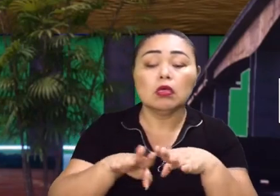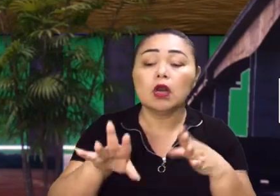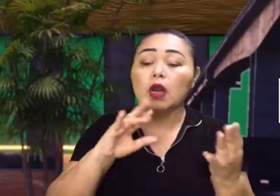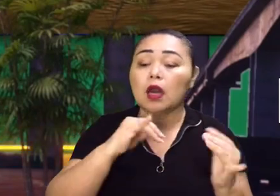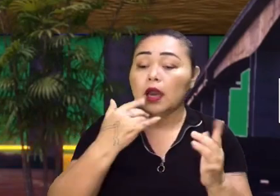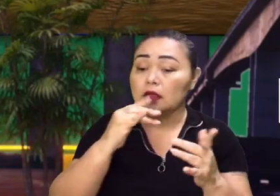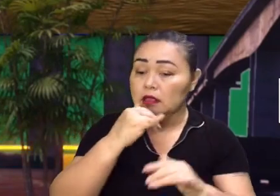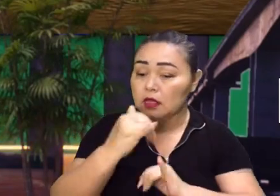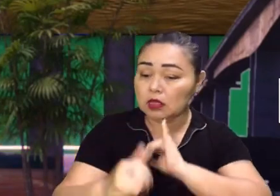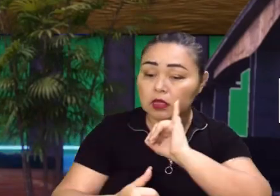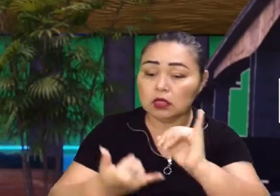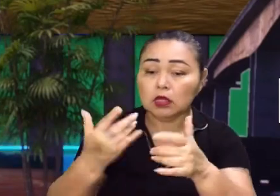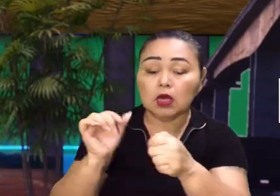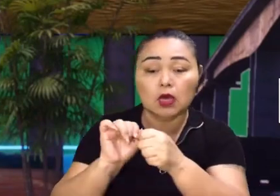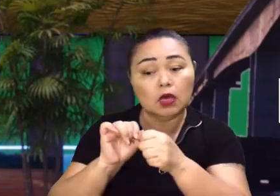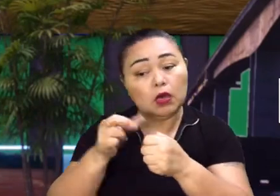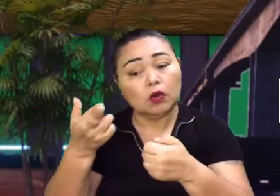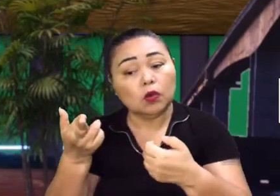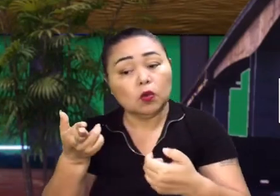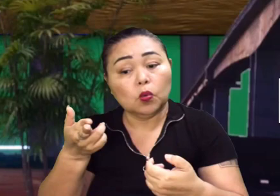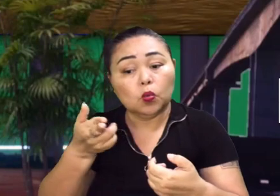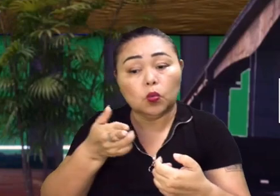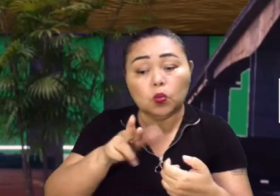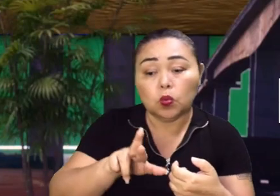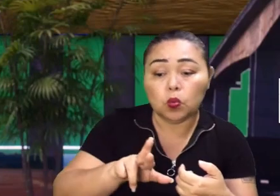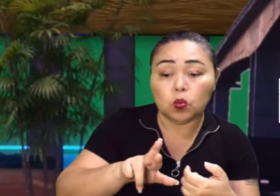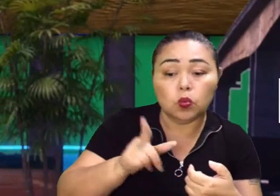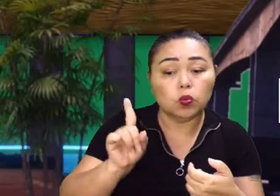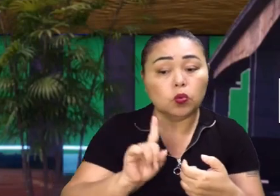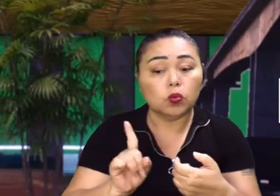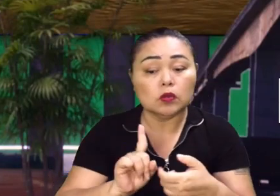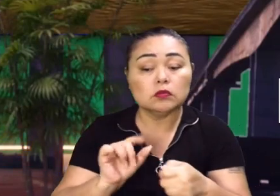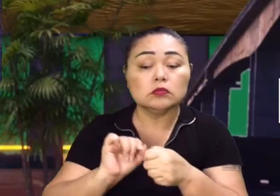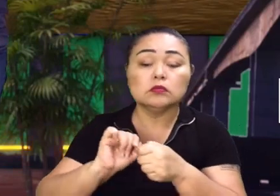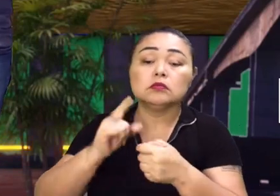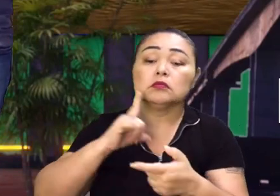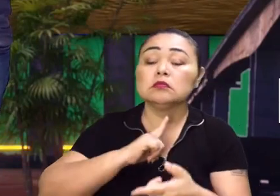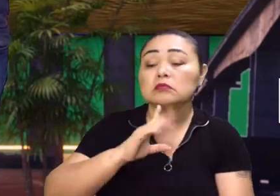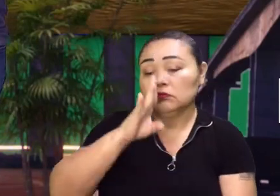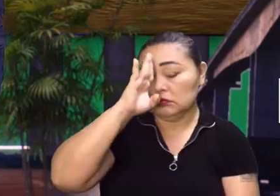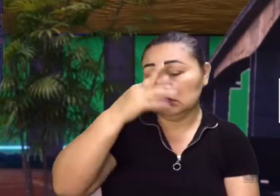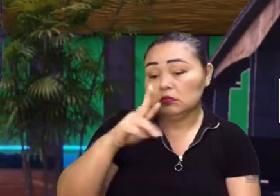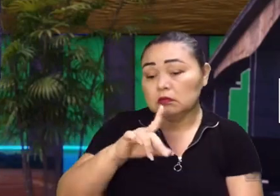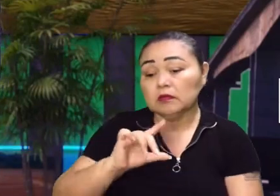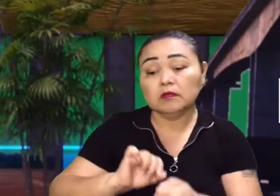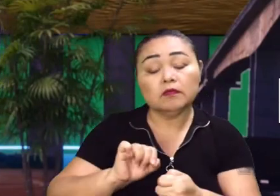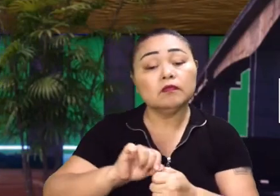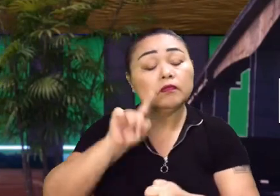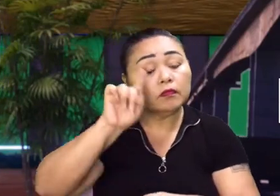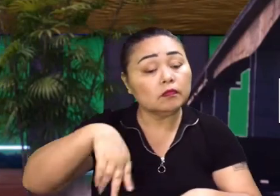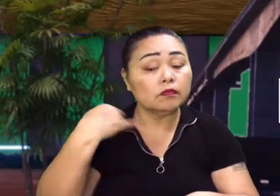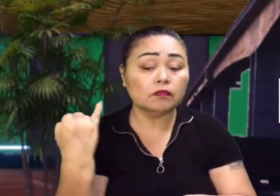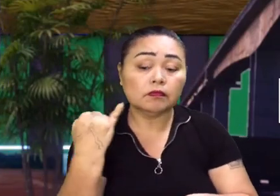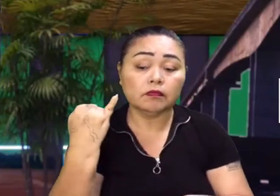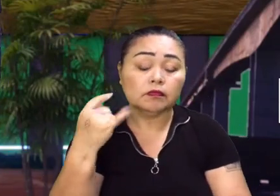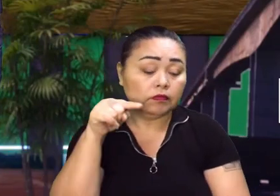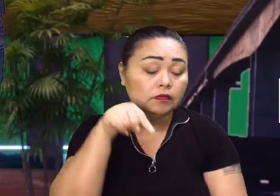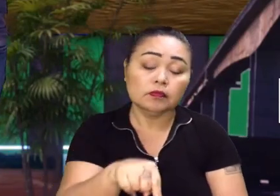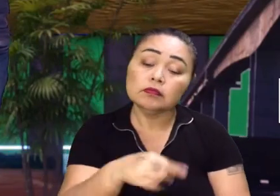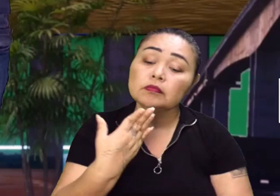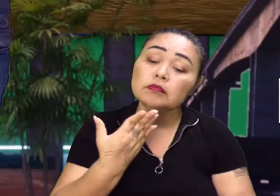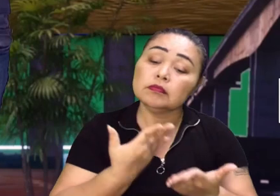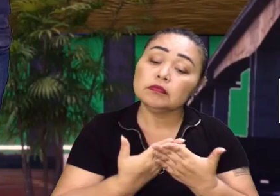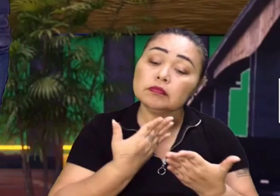energias né renováveis não renováveis principalmente não renova então é muito importante